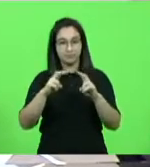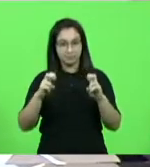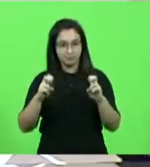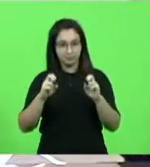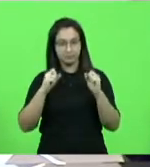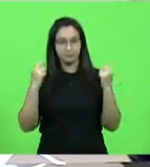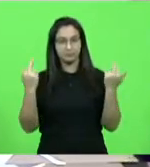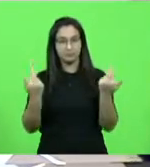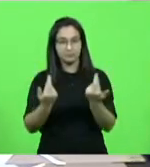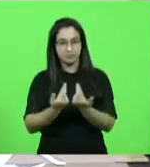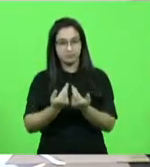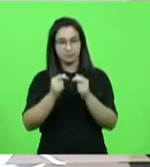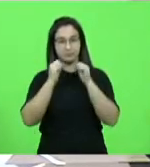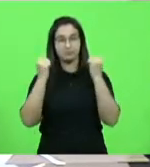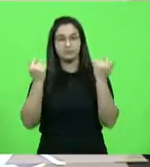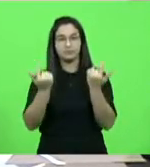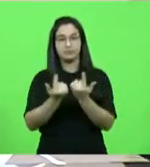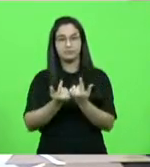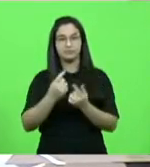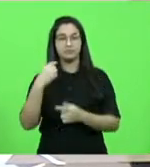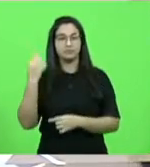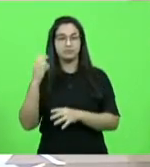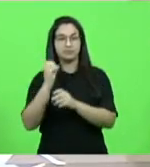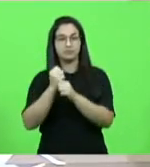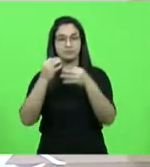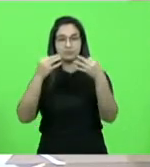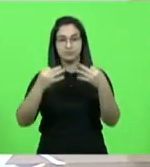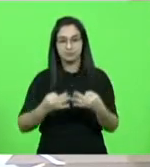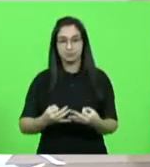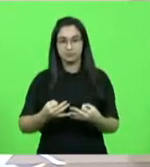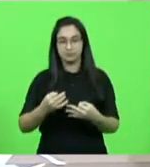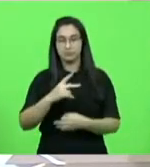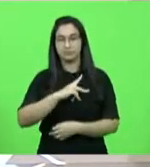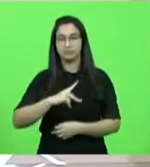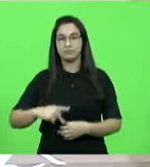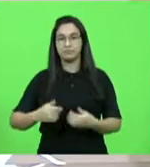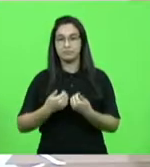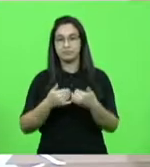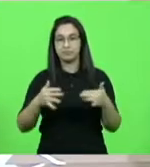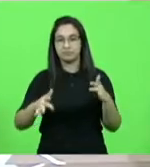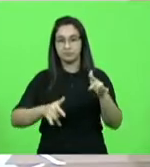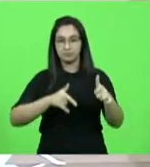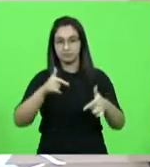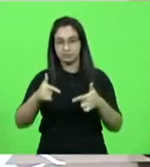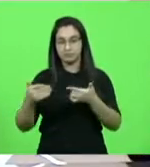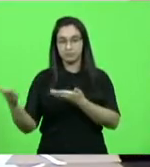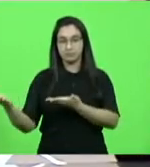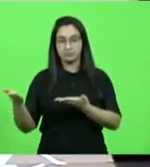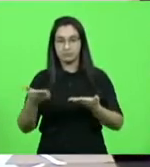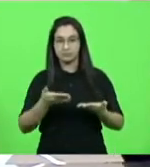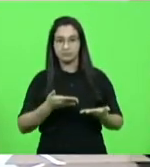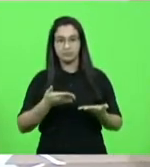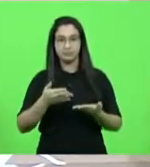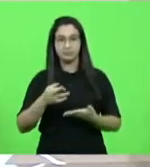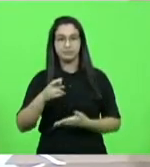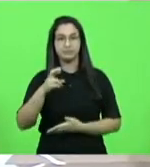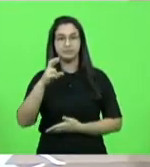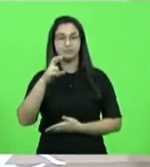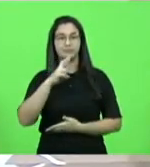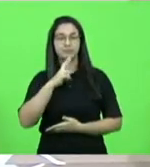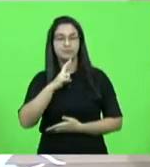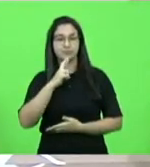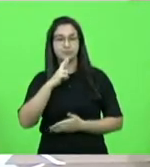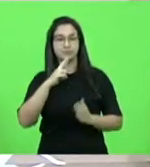sessão ordinária. Havendo quórum regimental, o senhor presidente declarou abertos os trabalhos e convidou o senhor deputado Rodrigo